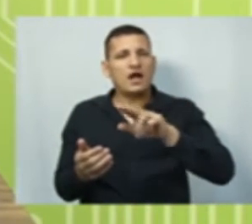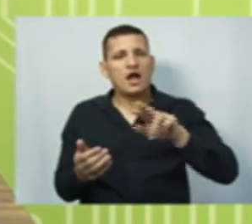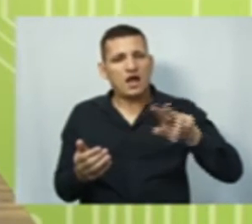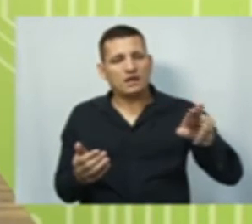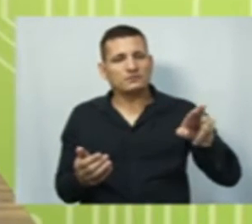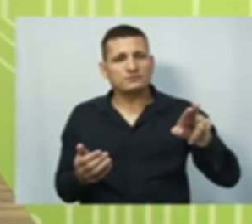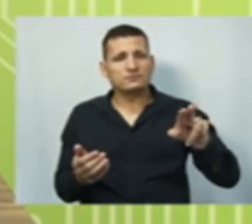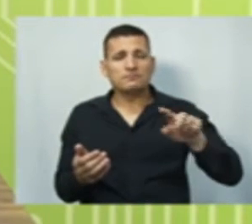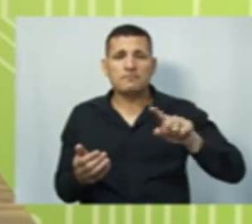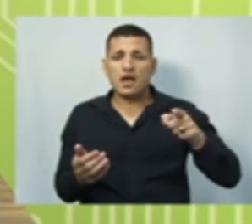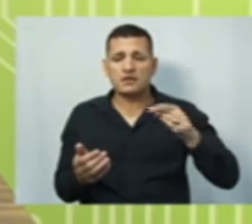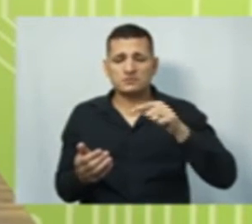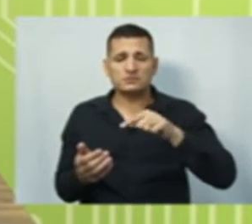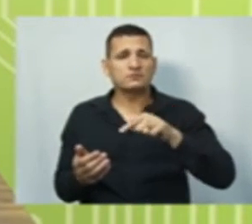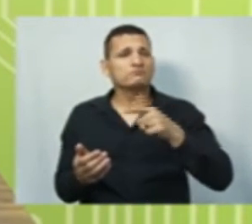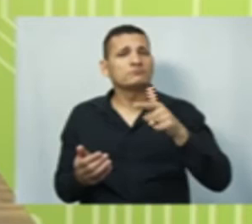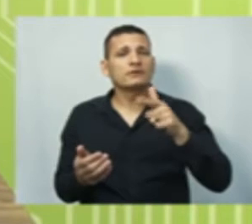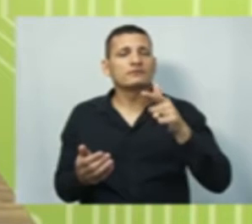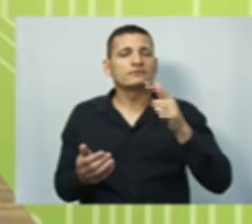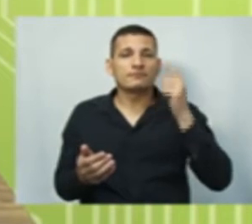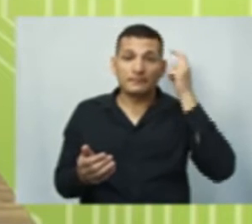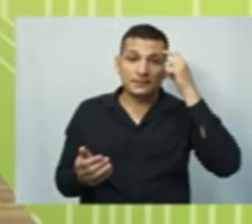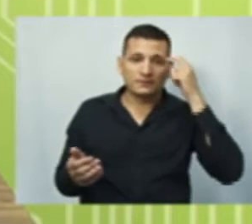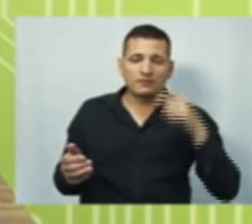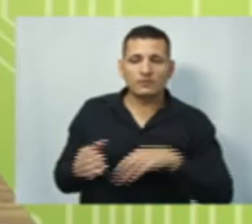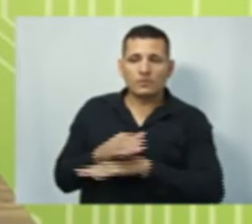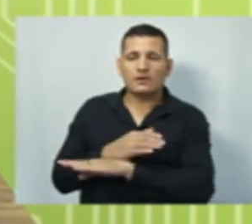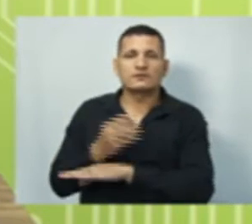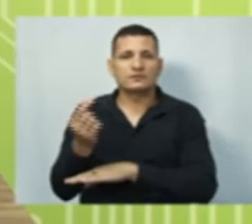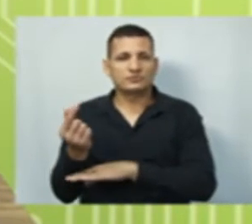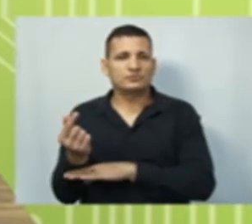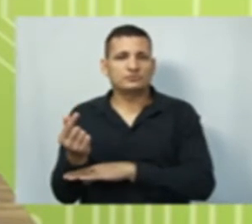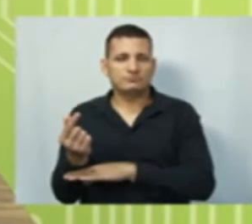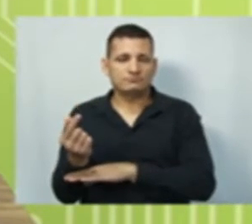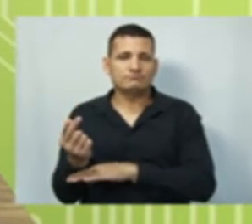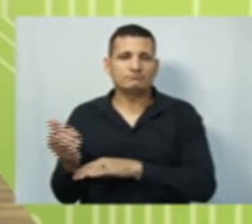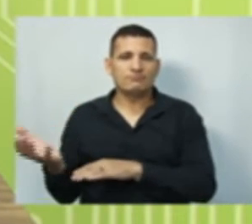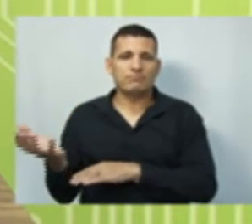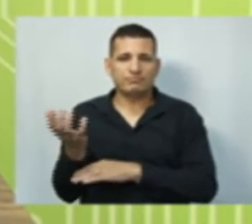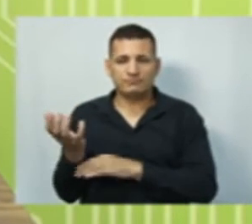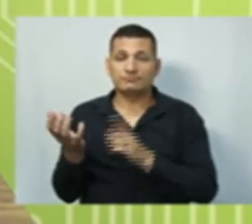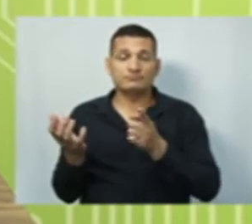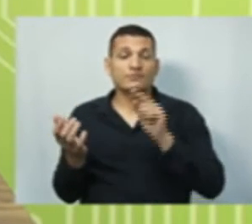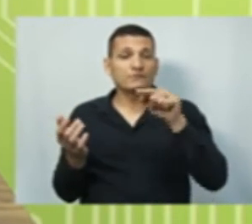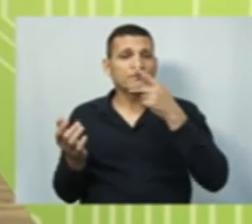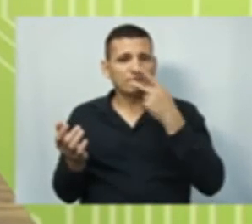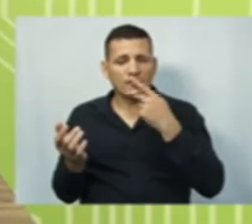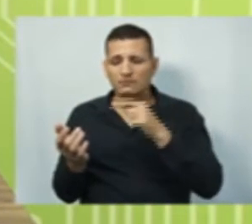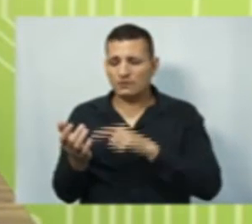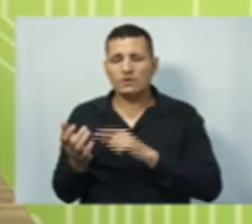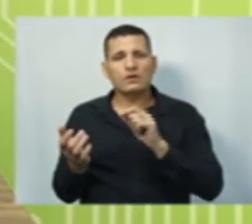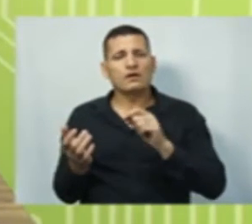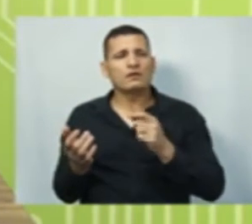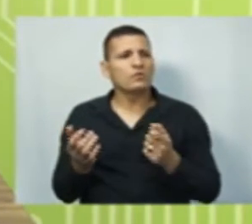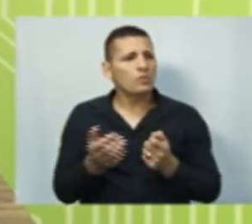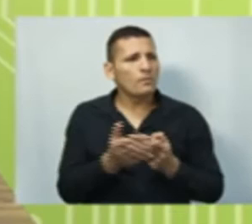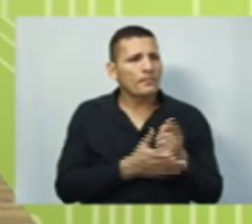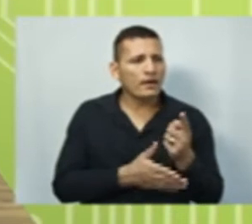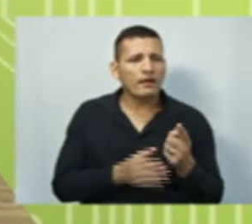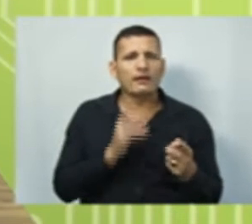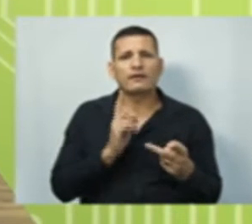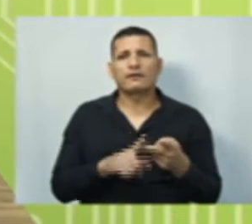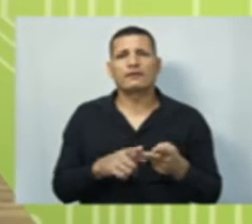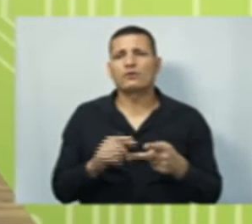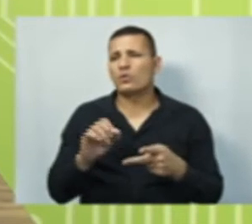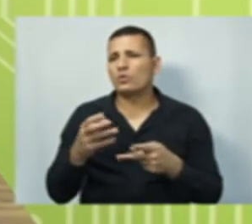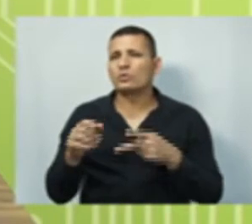normalmente isso não vai incluir em guardar esse dinheiro como dinheiro na sua mão. Você provavelmente vai falar em consumir bens, consumir